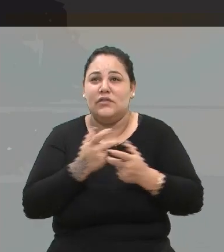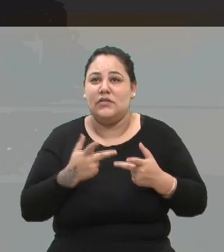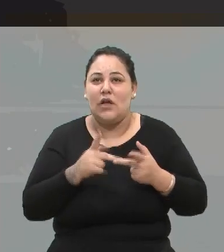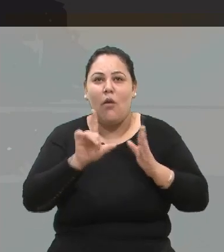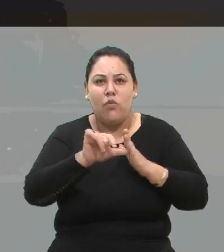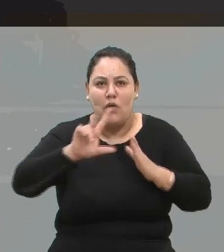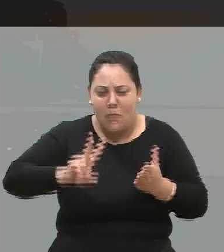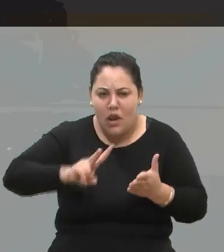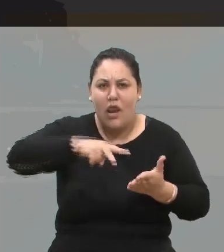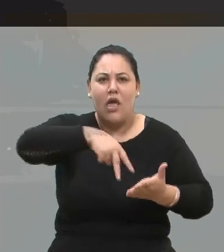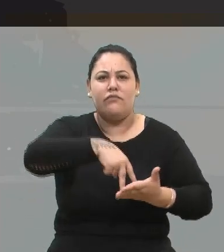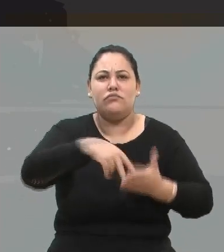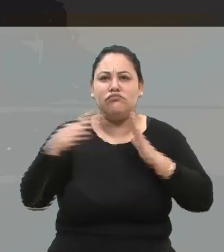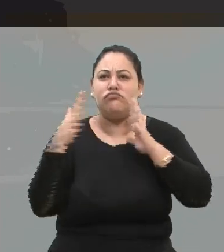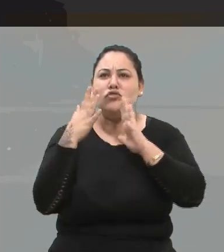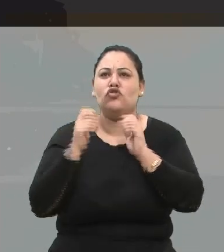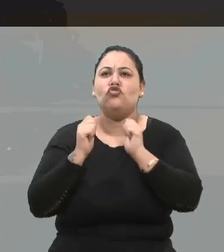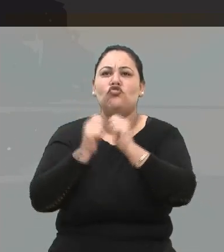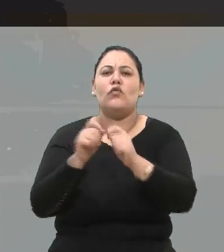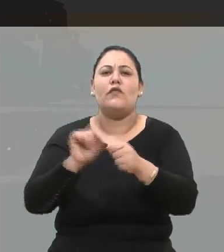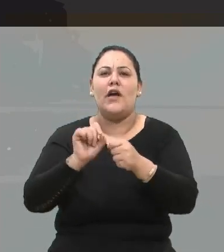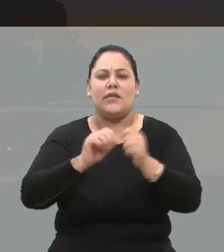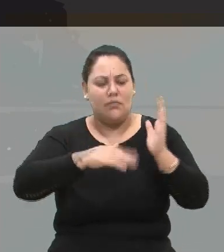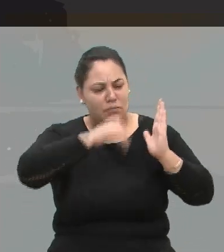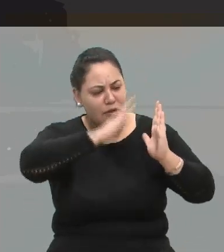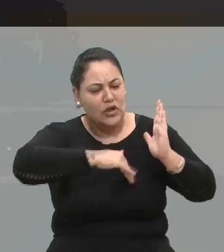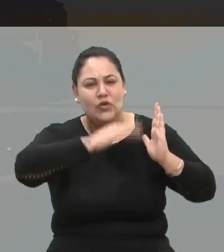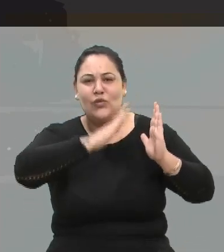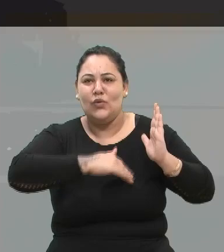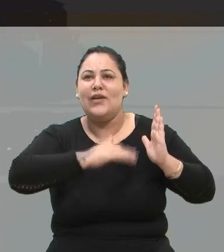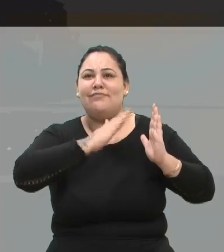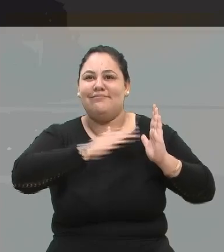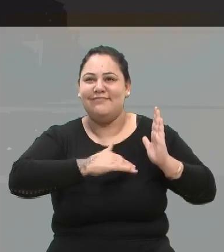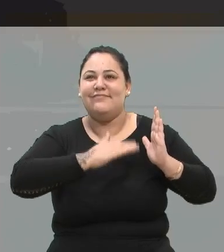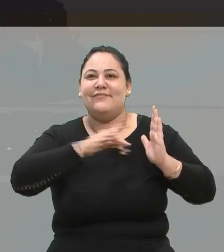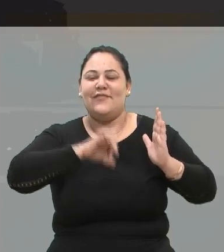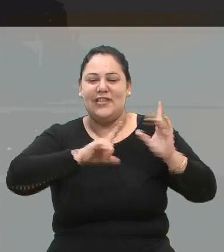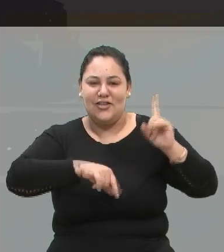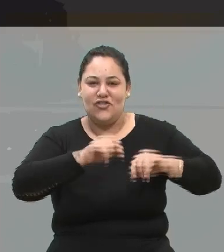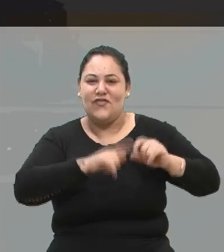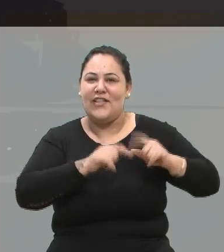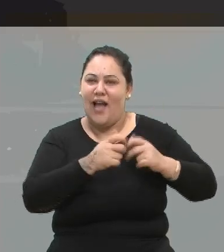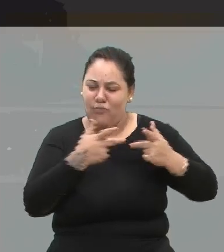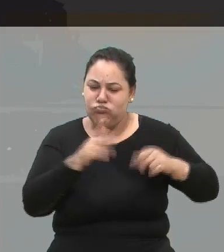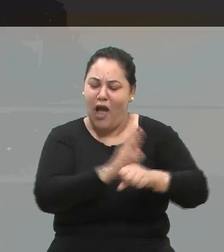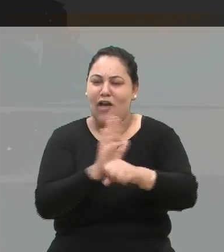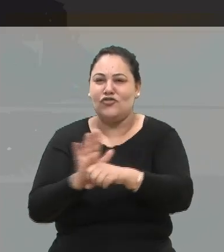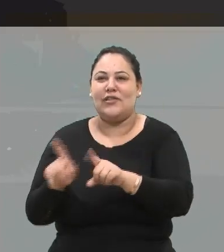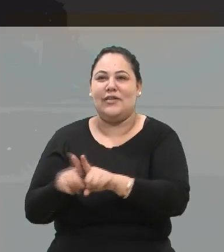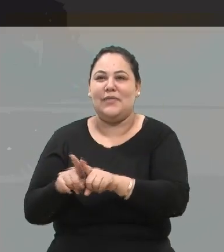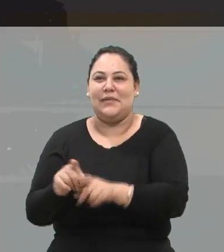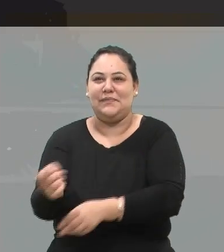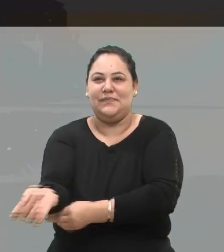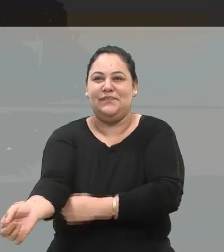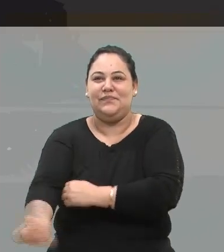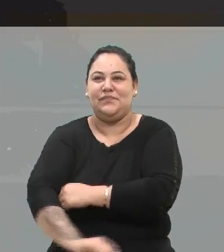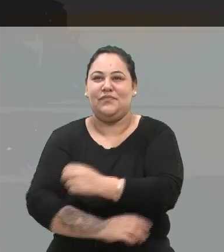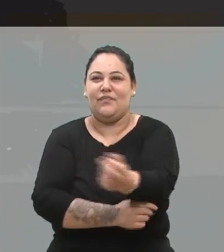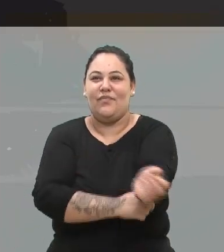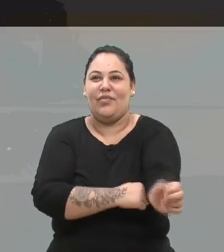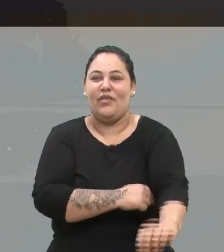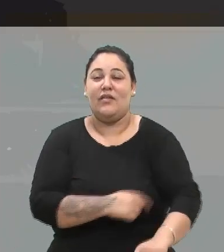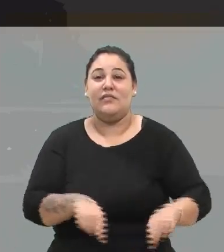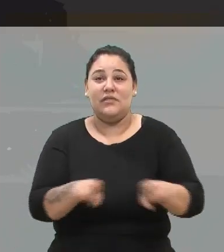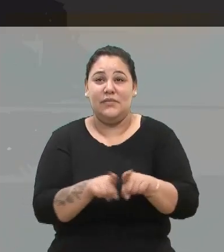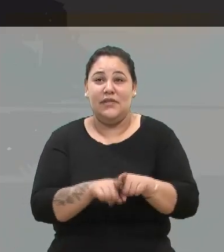da cama e foi junto com nós fazer esse projeto que é Bairro Limpo. Então, falando que logo mais estaremos aí na